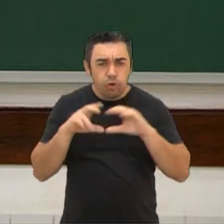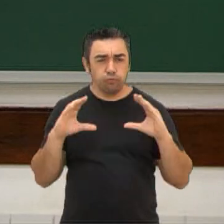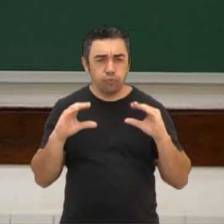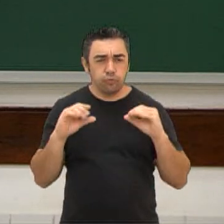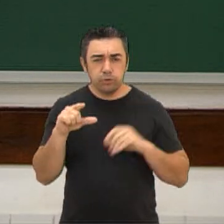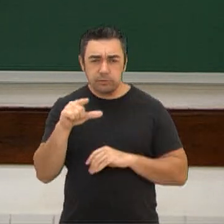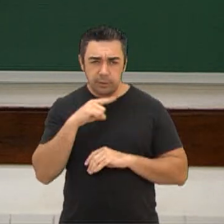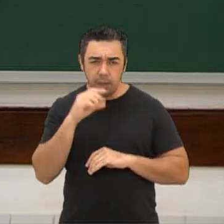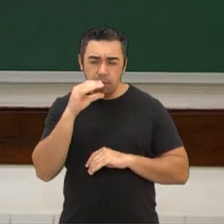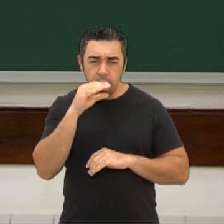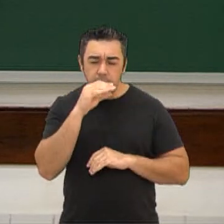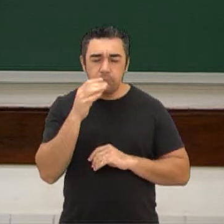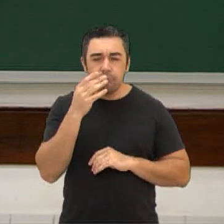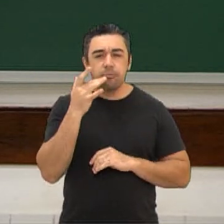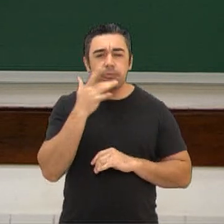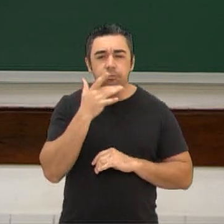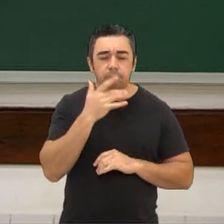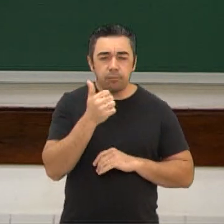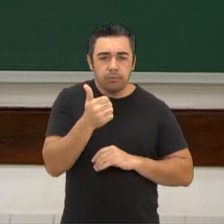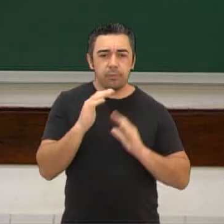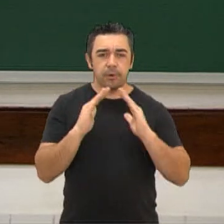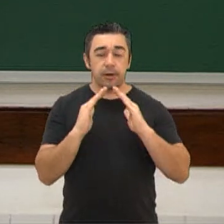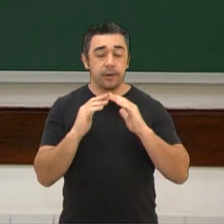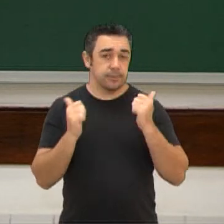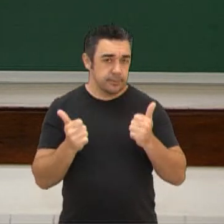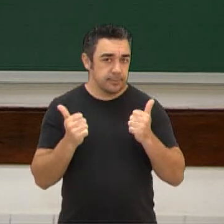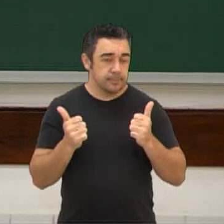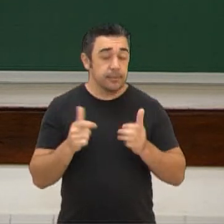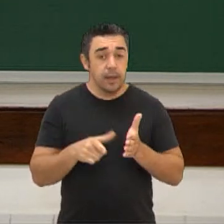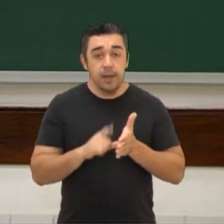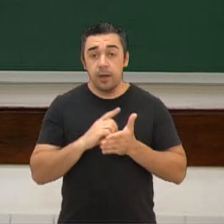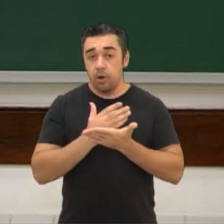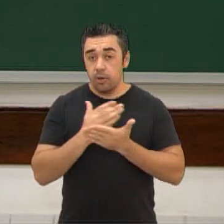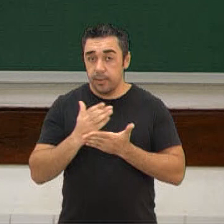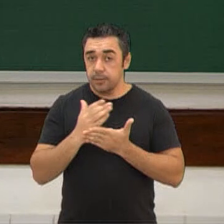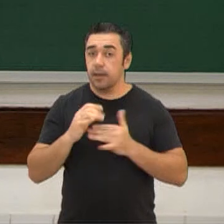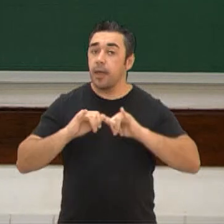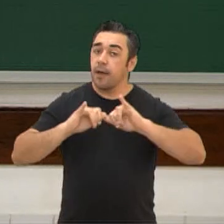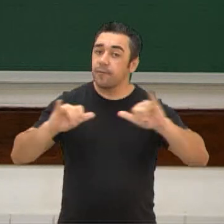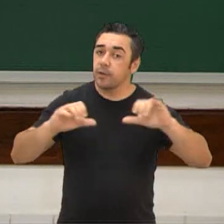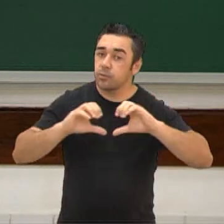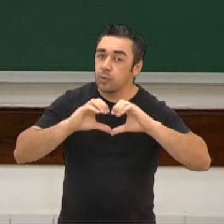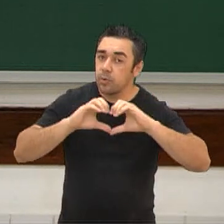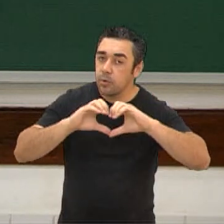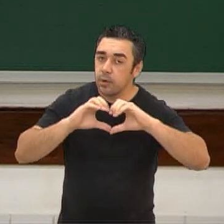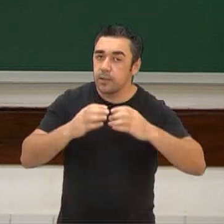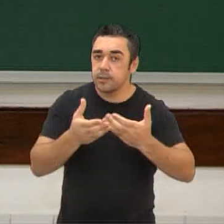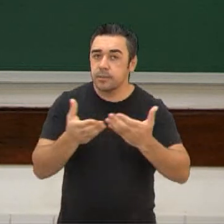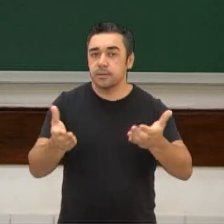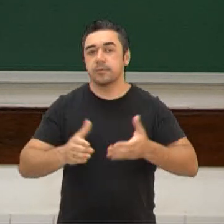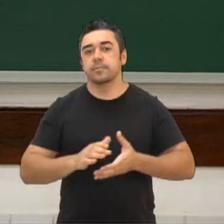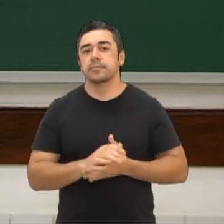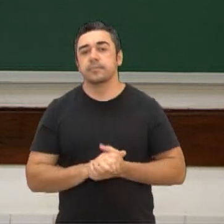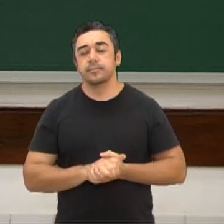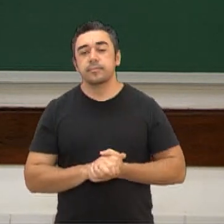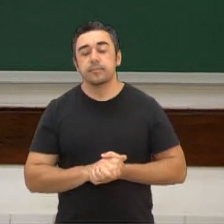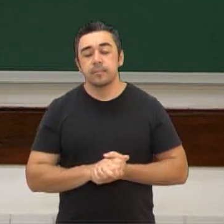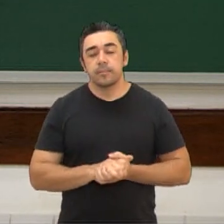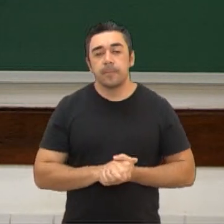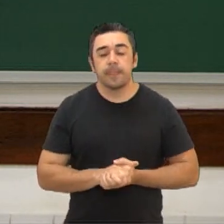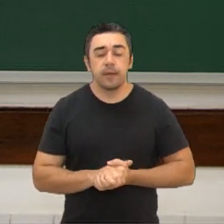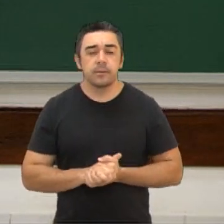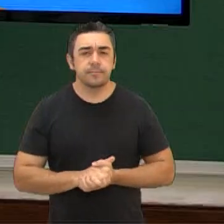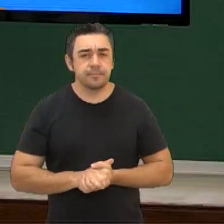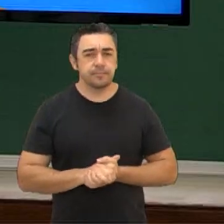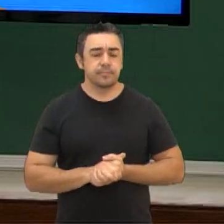quentinhos e confortáveis? Eu espero que sim. Antes de começar a aula, vamos para, recadinhos do Core para vocês, do